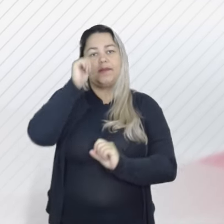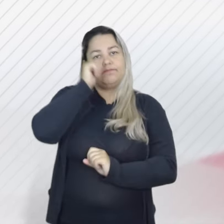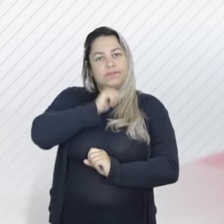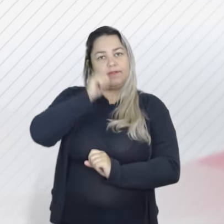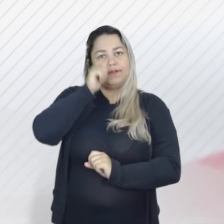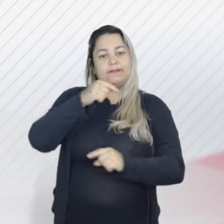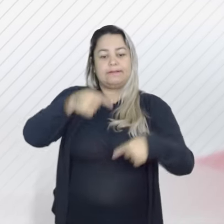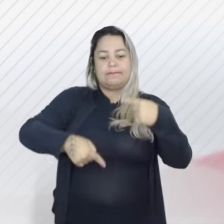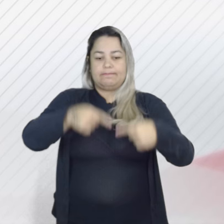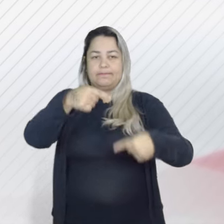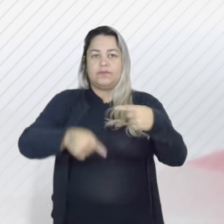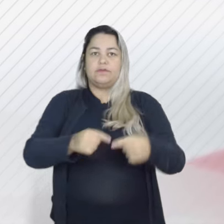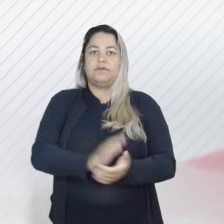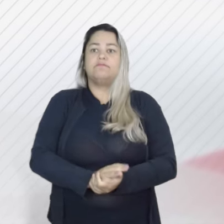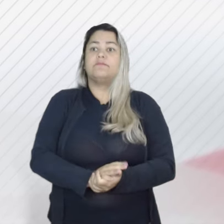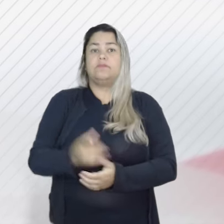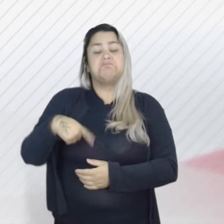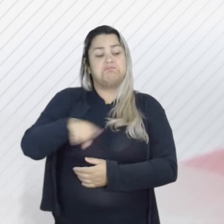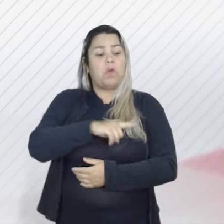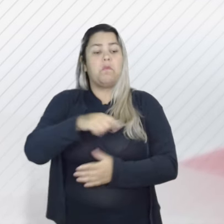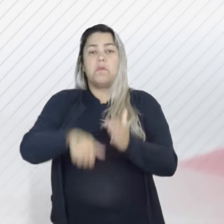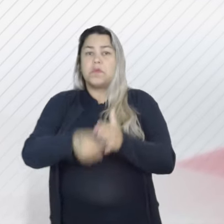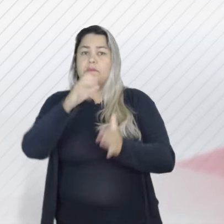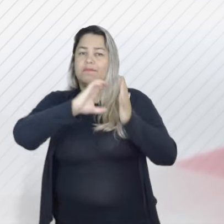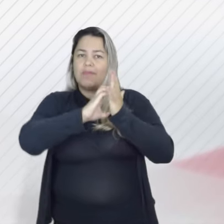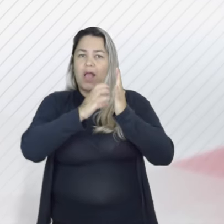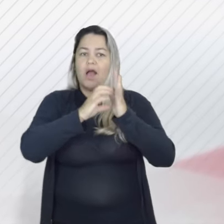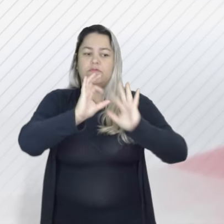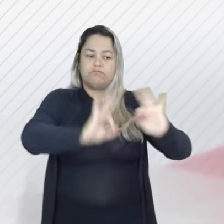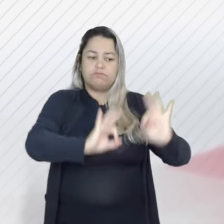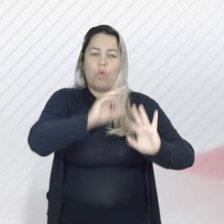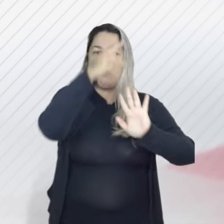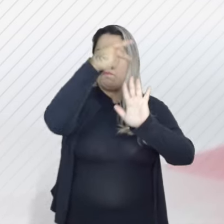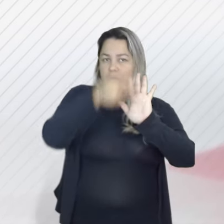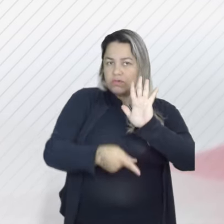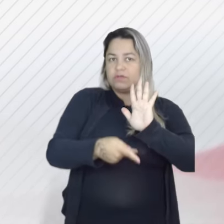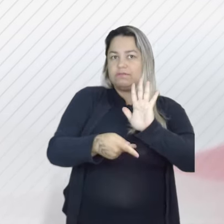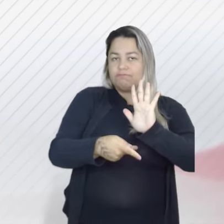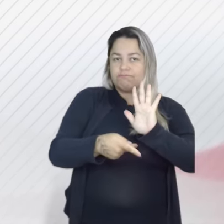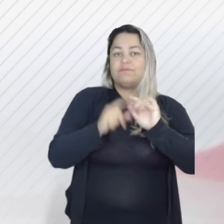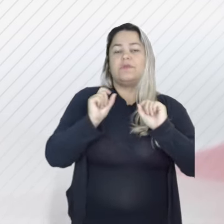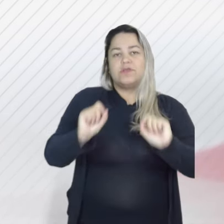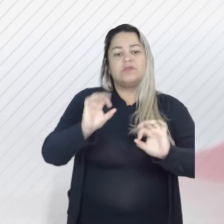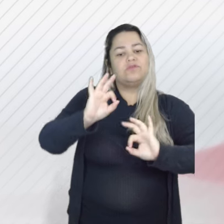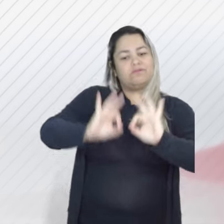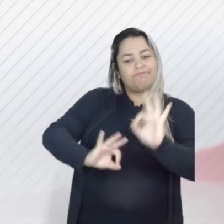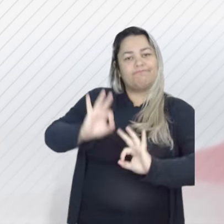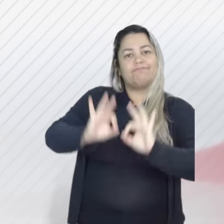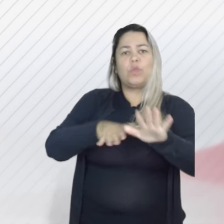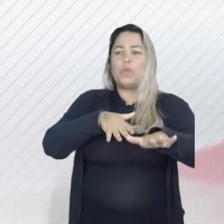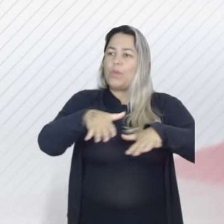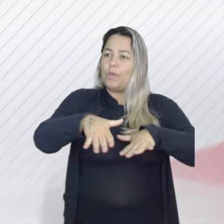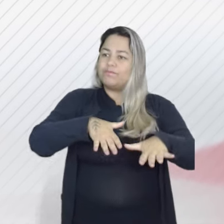pela organização e preparação das mulheres na política. Nós somos o primeiro partido a organizar um projeto